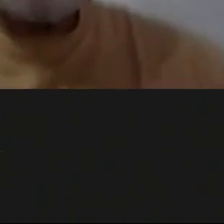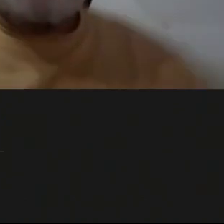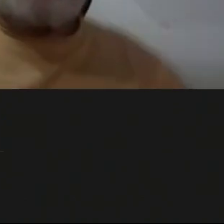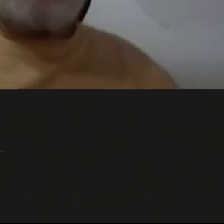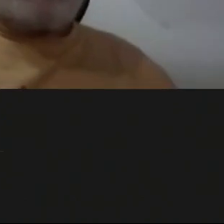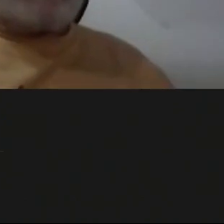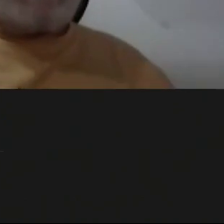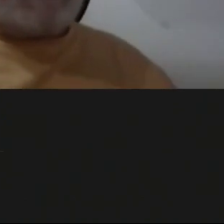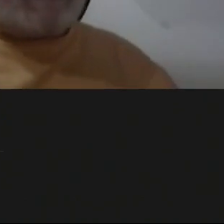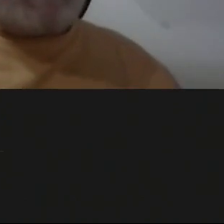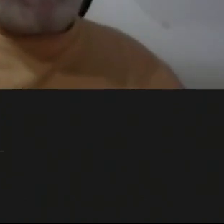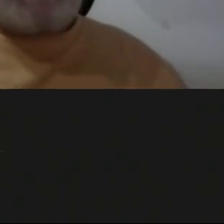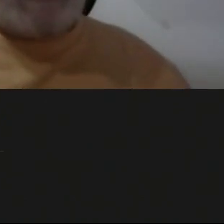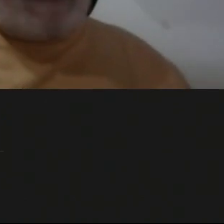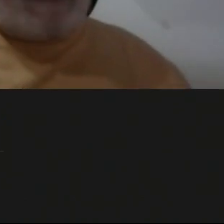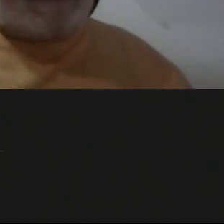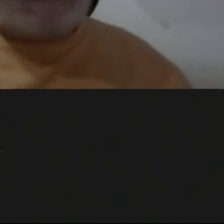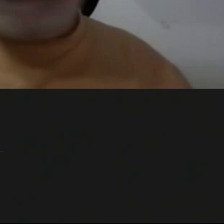Oi.